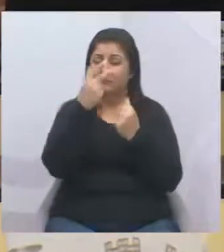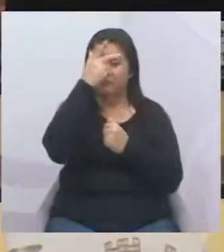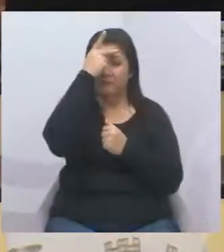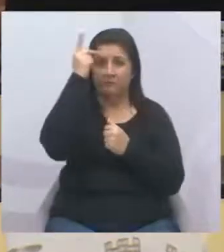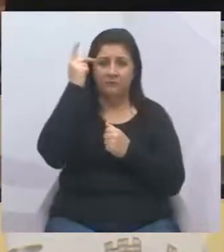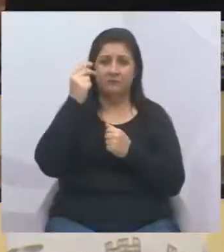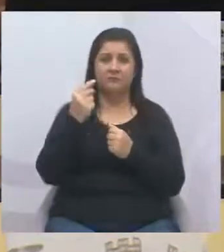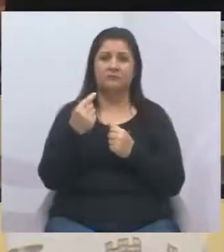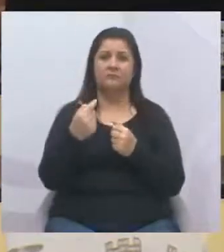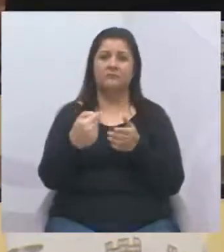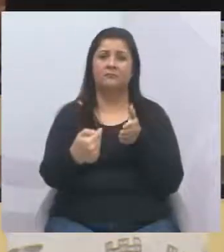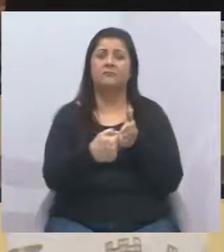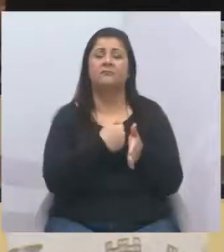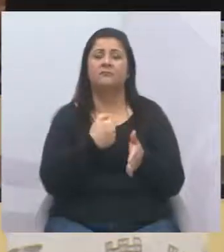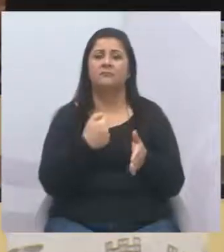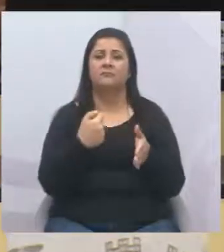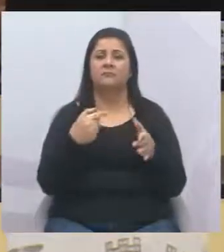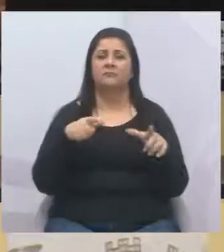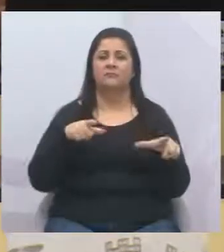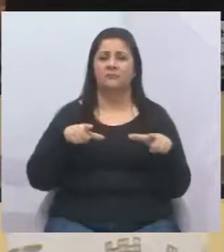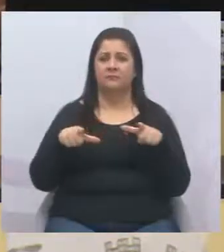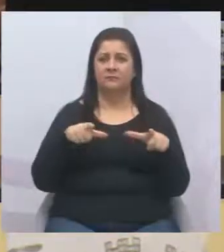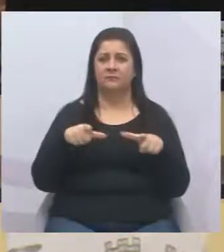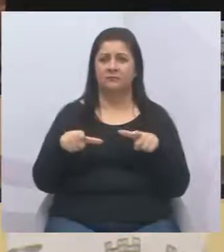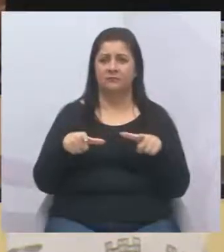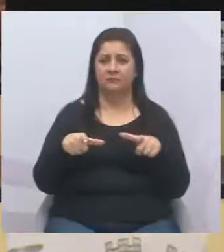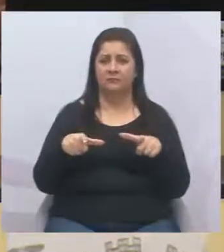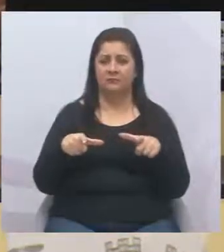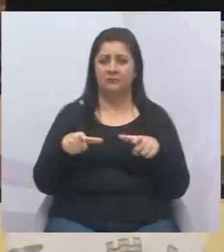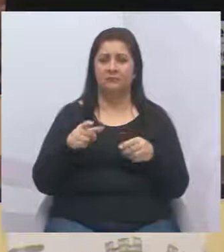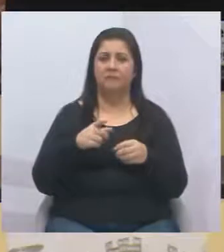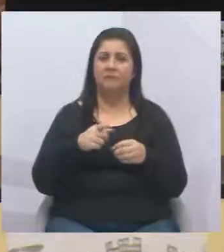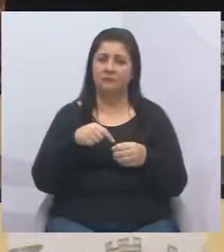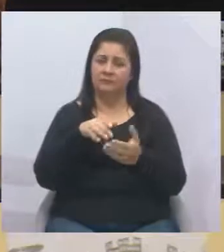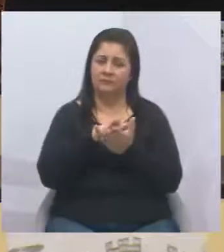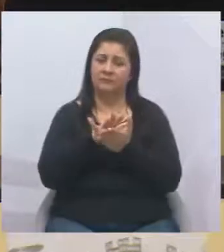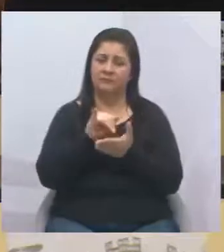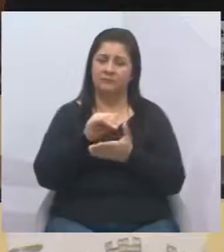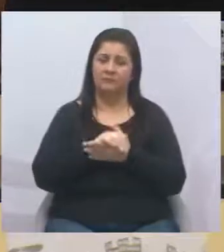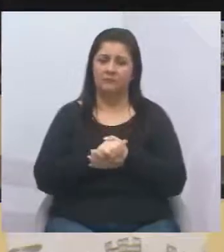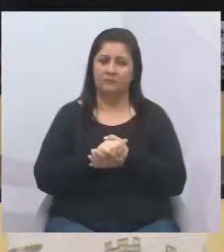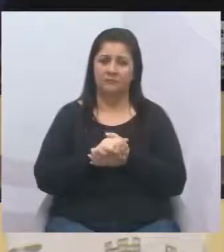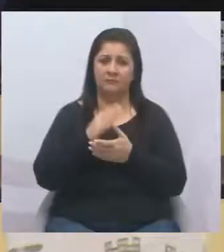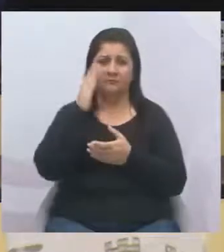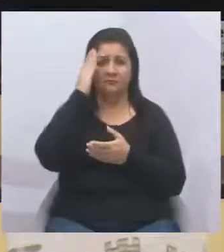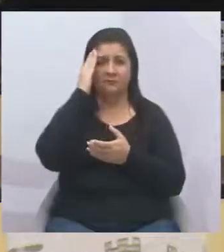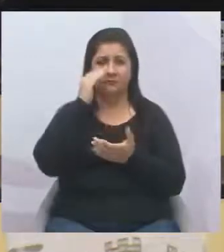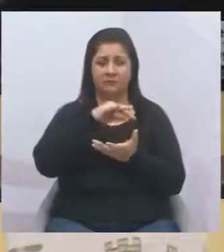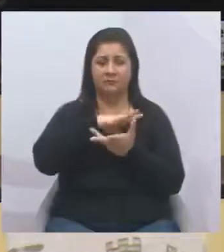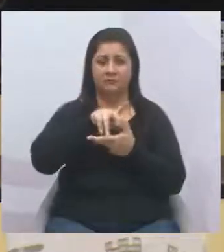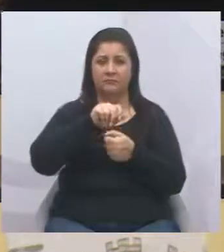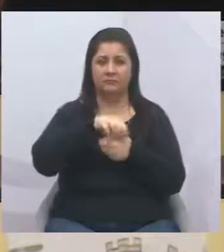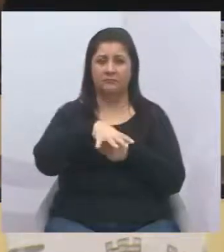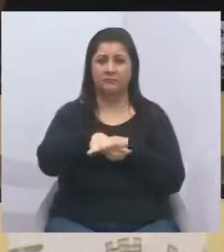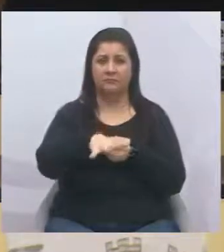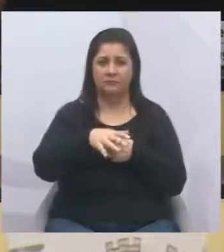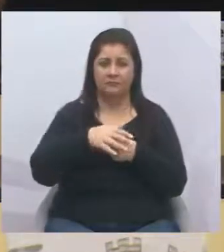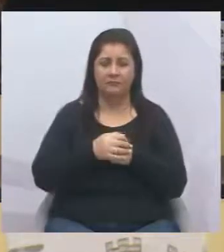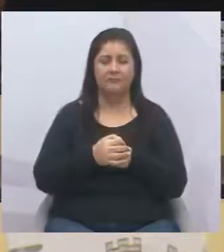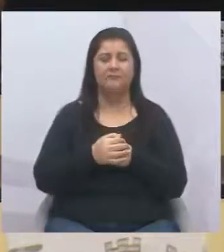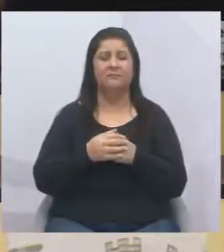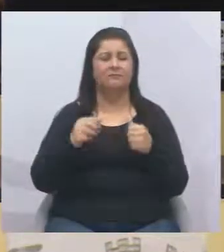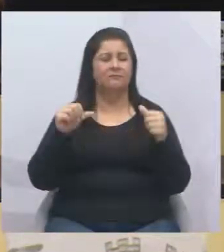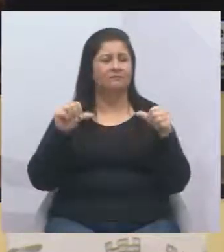de empregos no município de Jacareí, considerando que a pandemia causada pelo coronavírus gerou